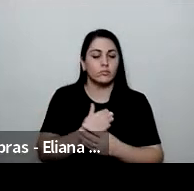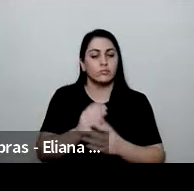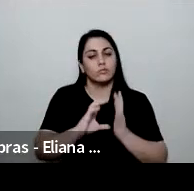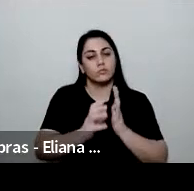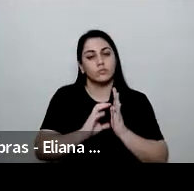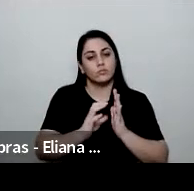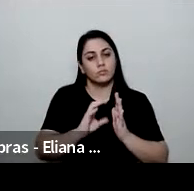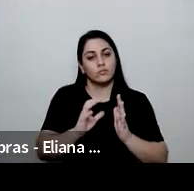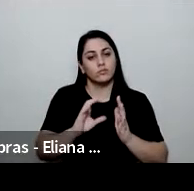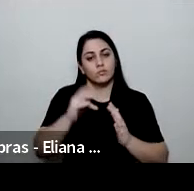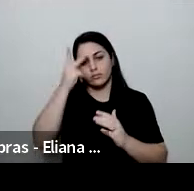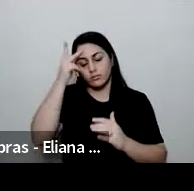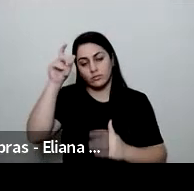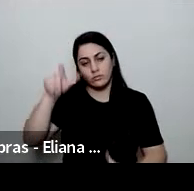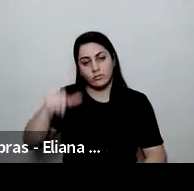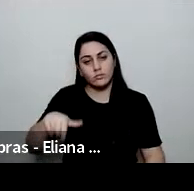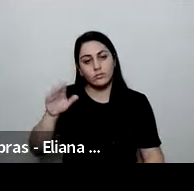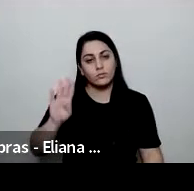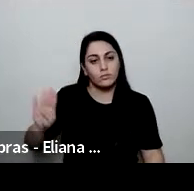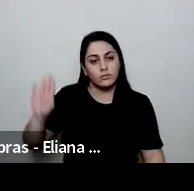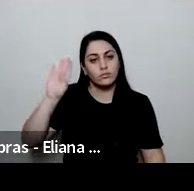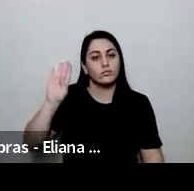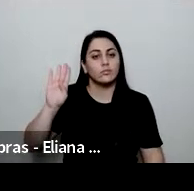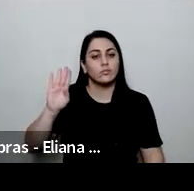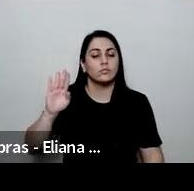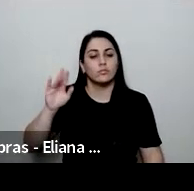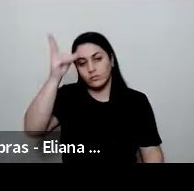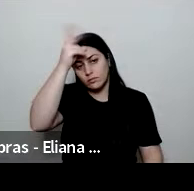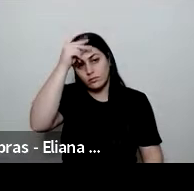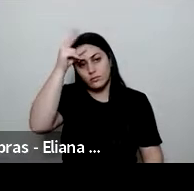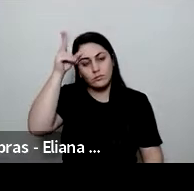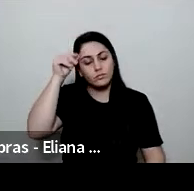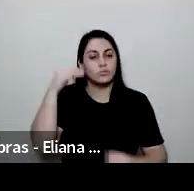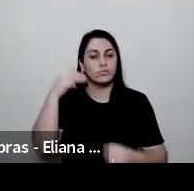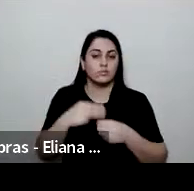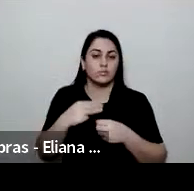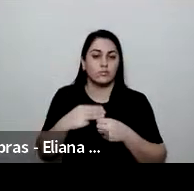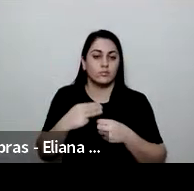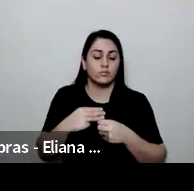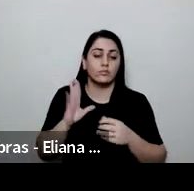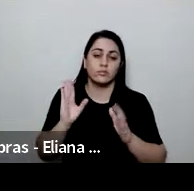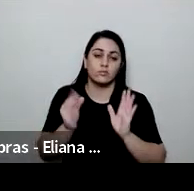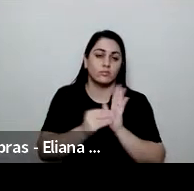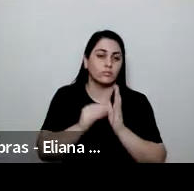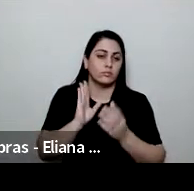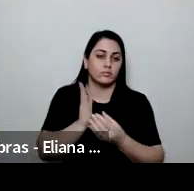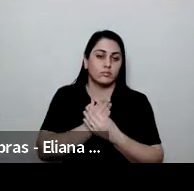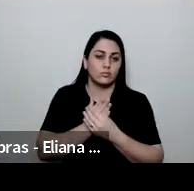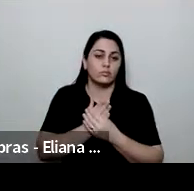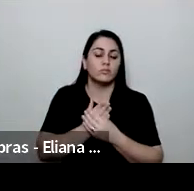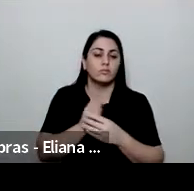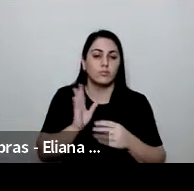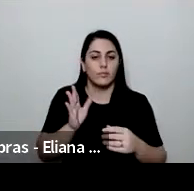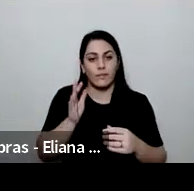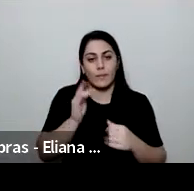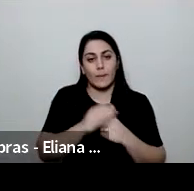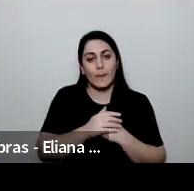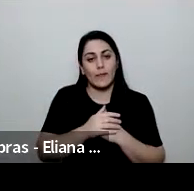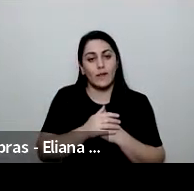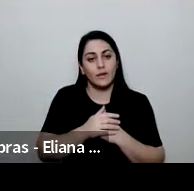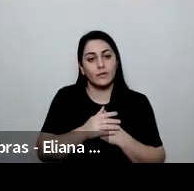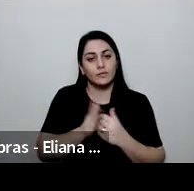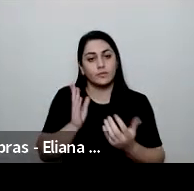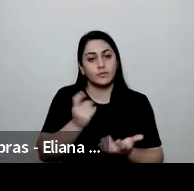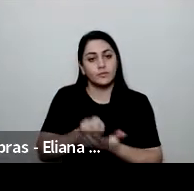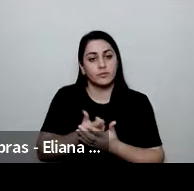partido da então candidata ao cargo do executivo Municipal tem que apesar de não constar dos autos é de fácil diferença que o curso para